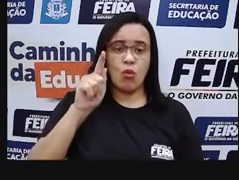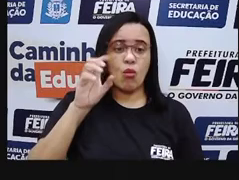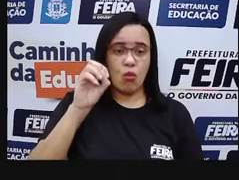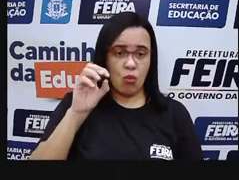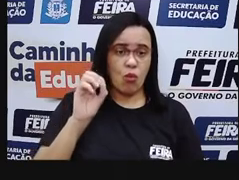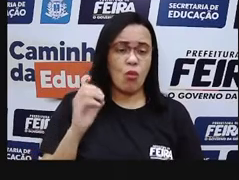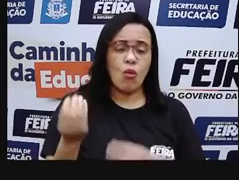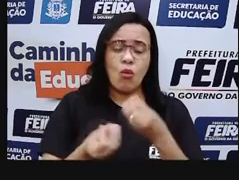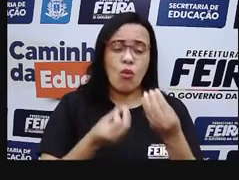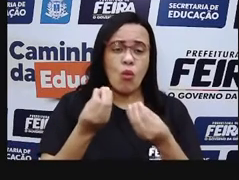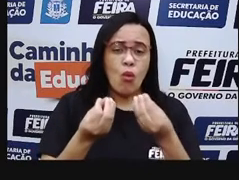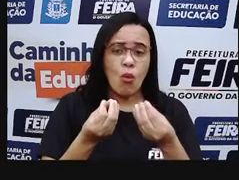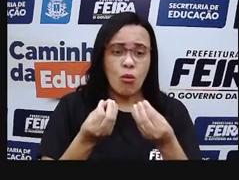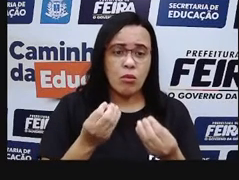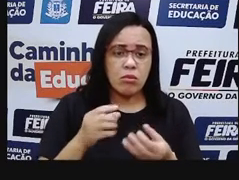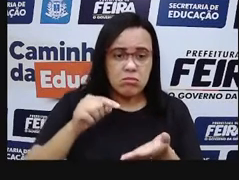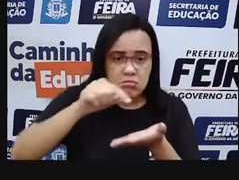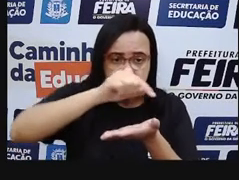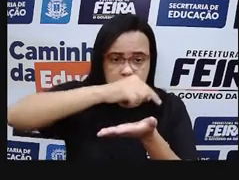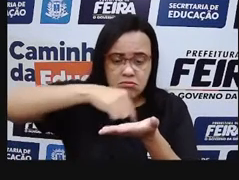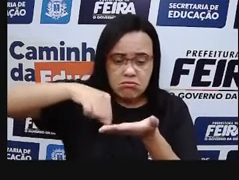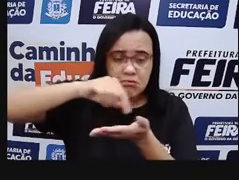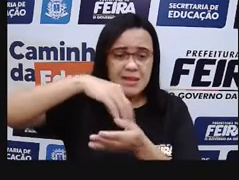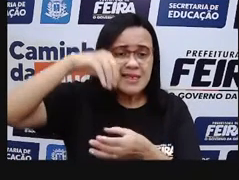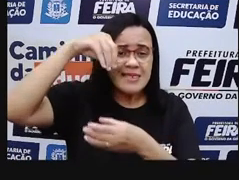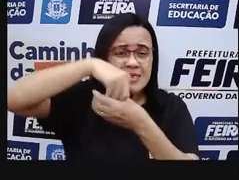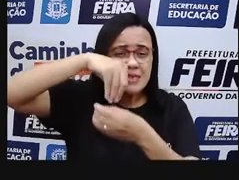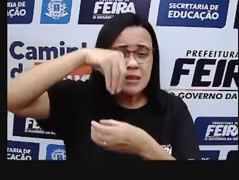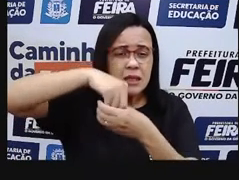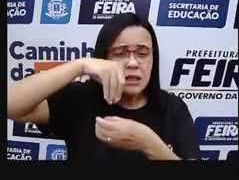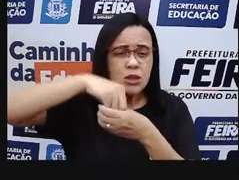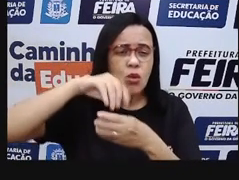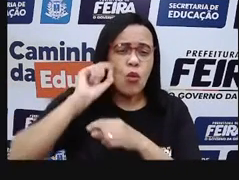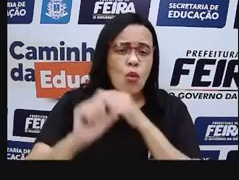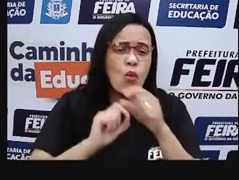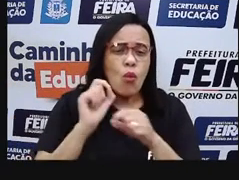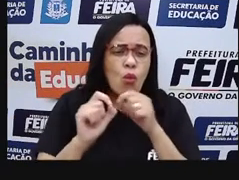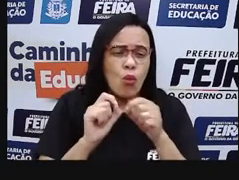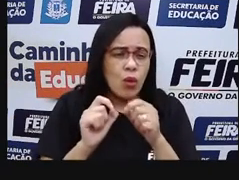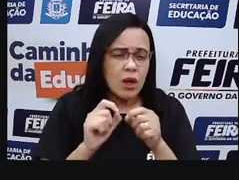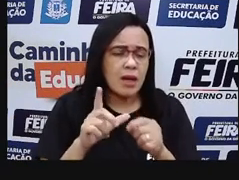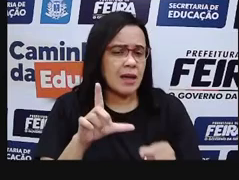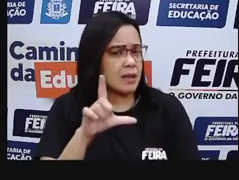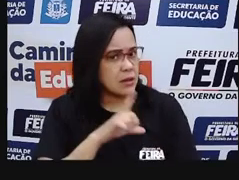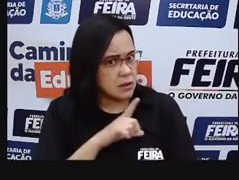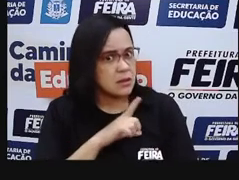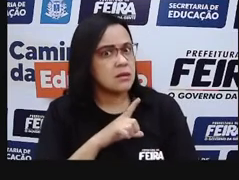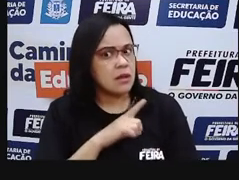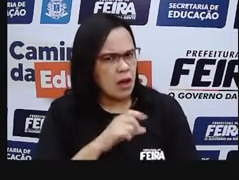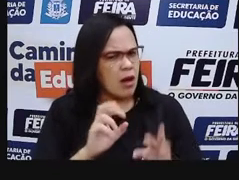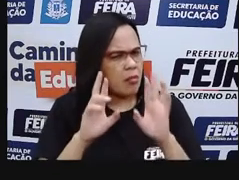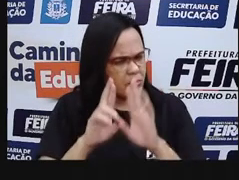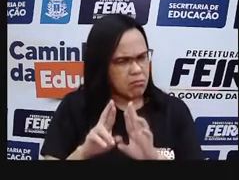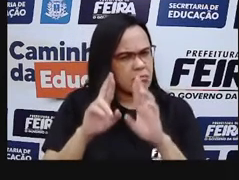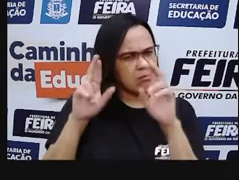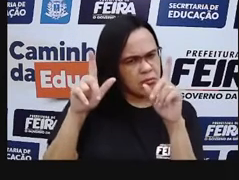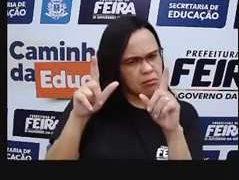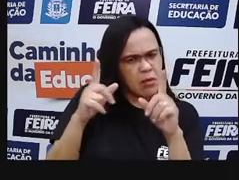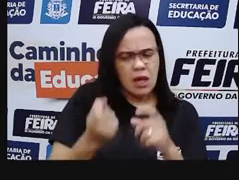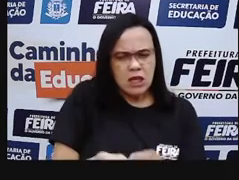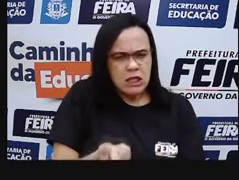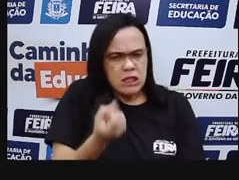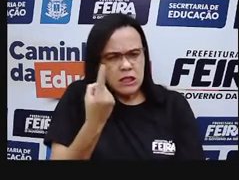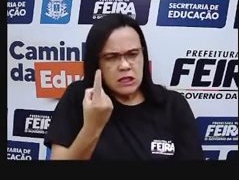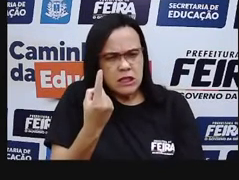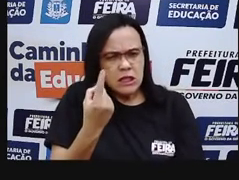que essa Horda e se a lu né ele tem alguma coisa ali ele fez o nosso tem alguma coisa aqui de diferente que as bactérias